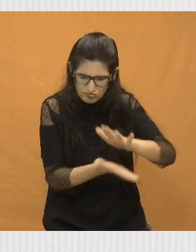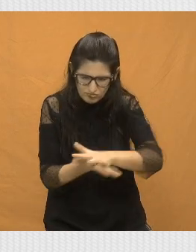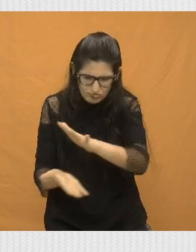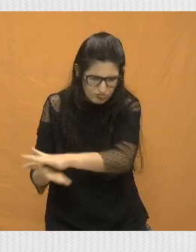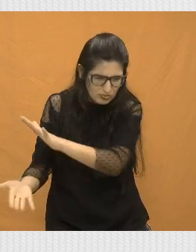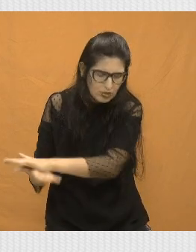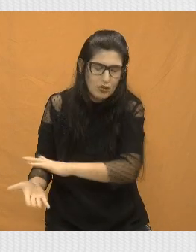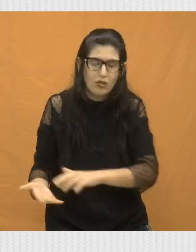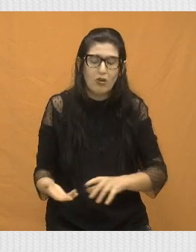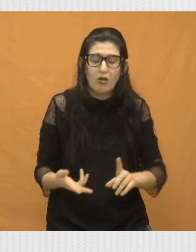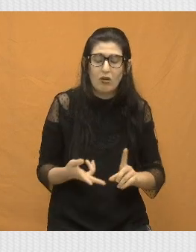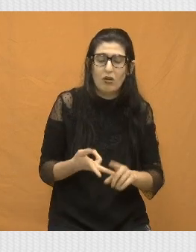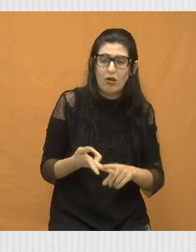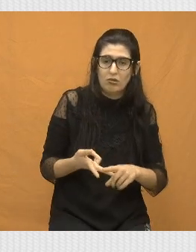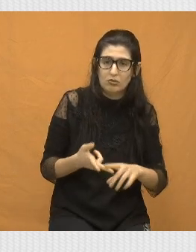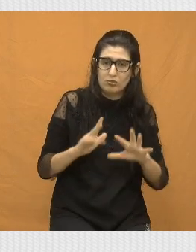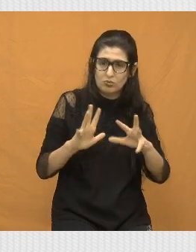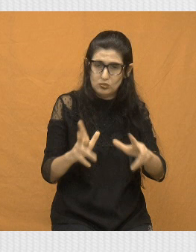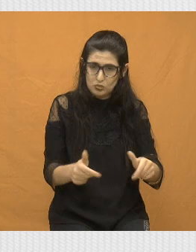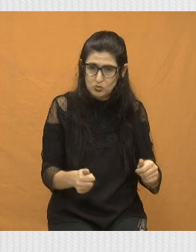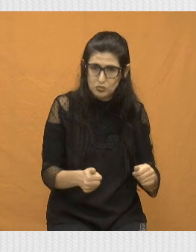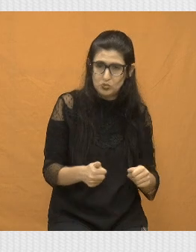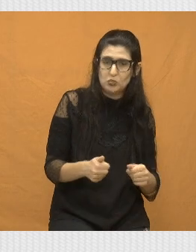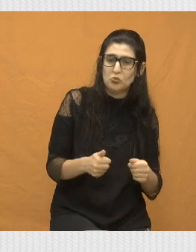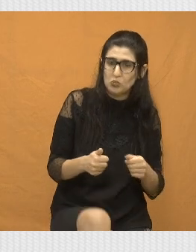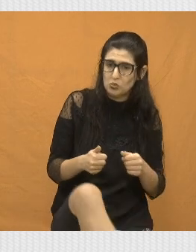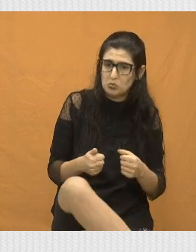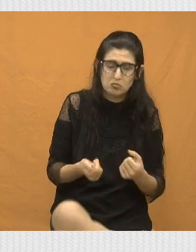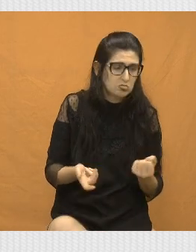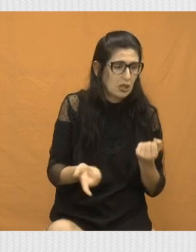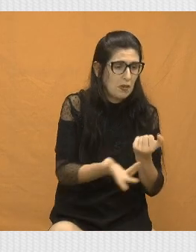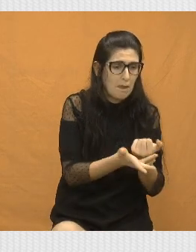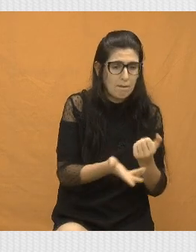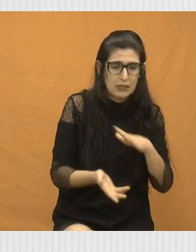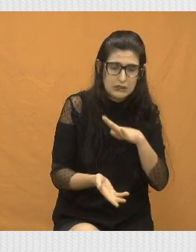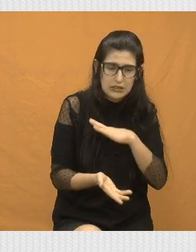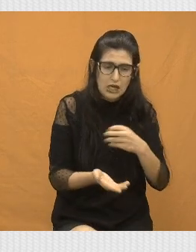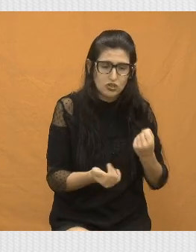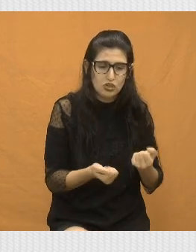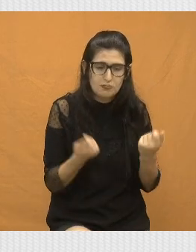algumas receitas que você pode encontrar dentro das outras. Ok?